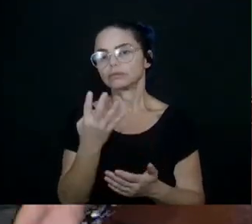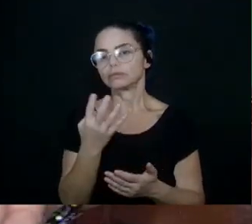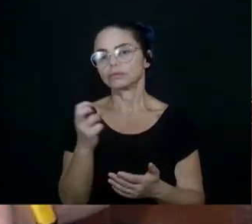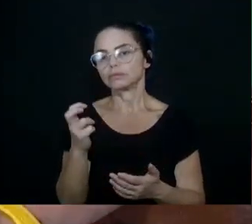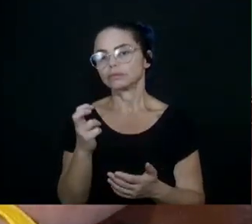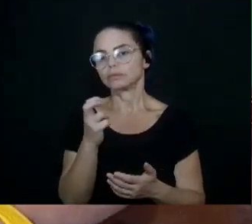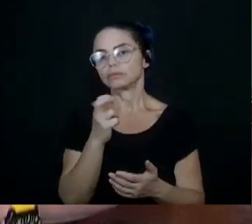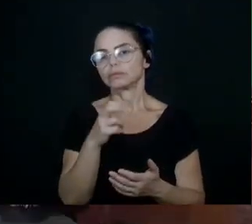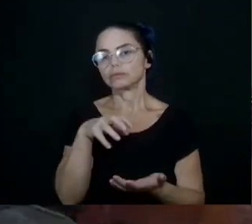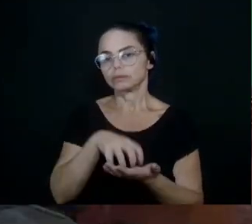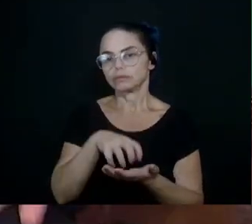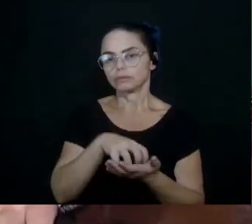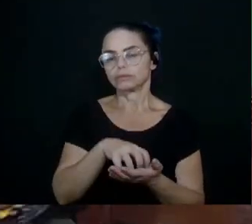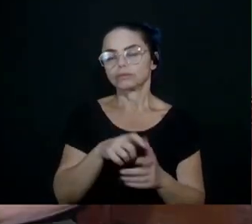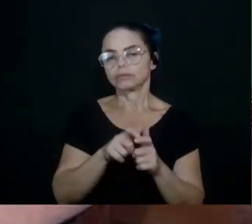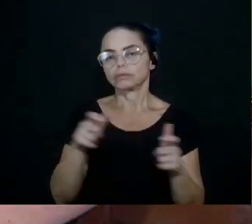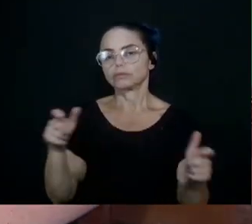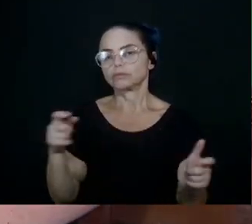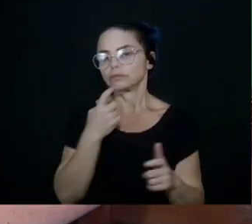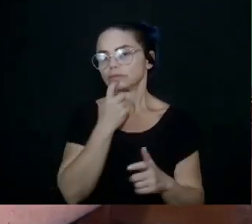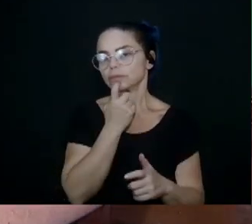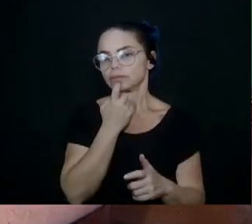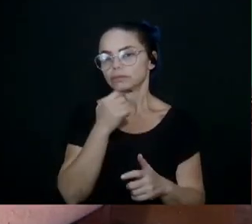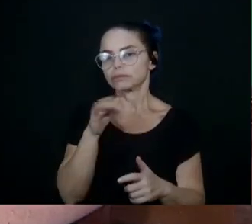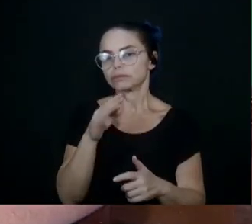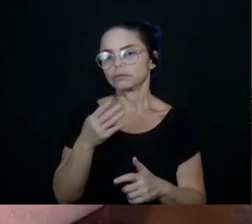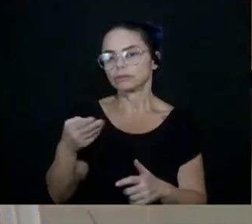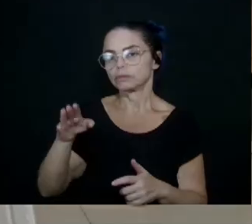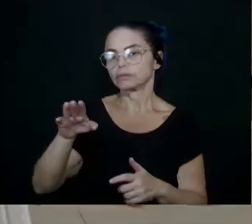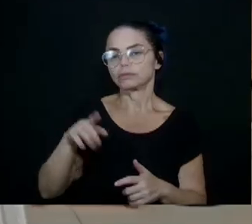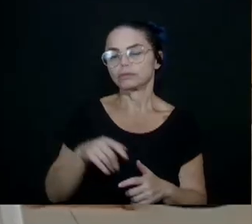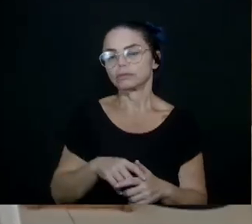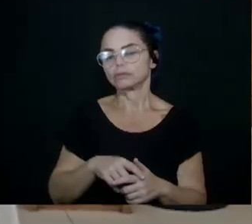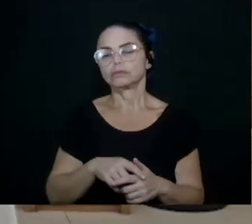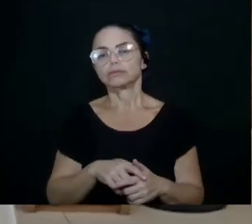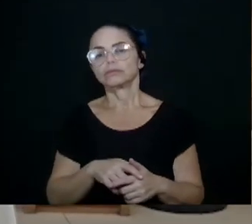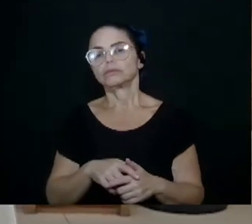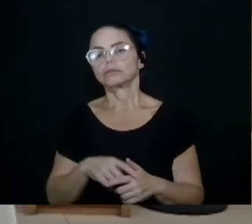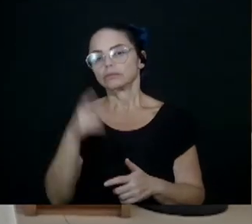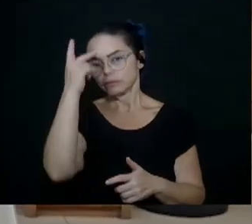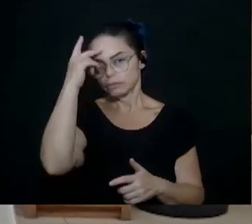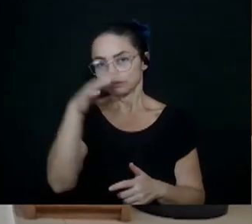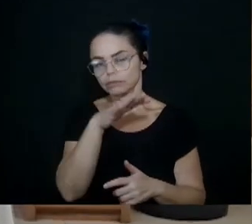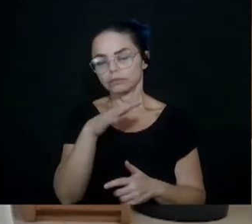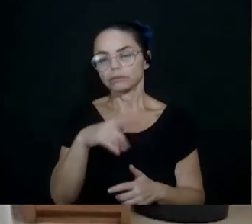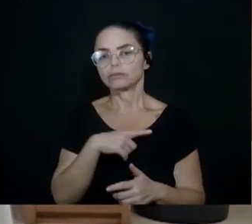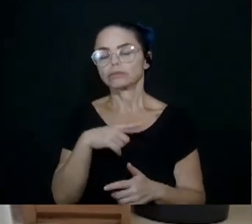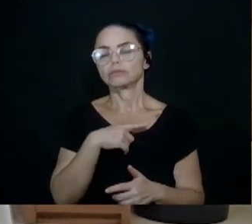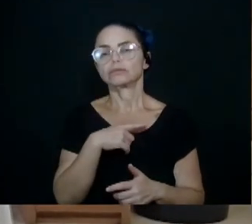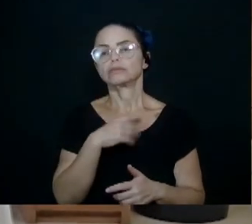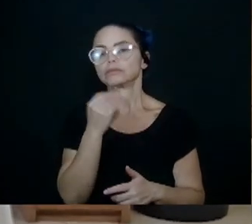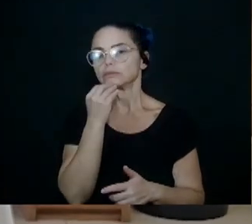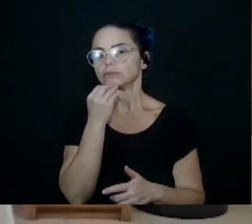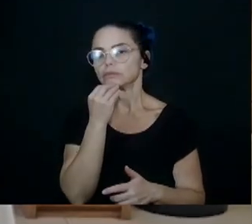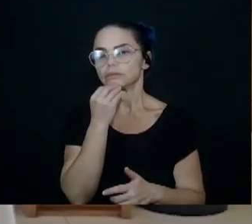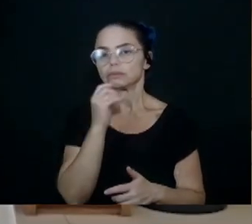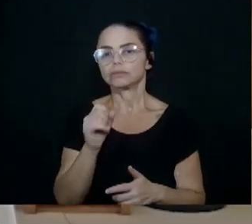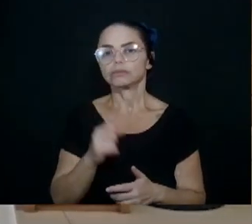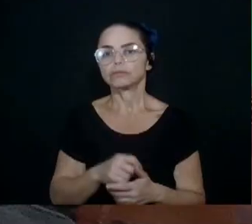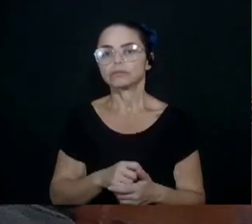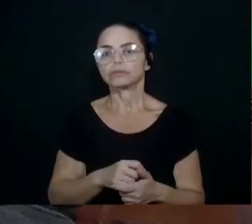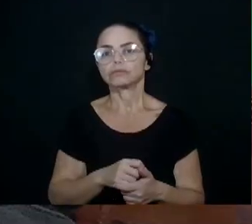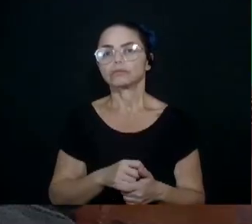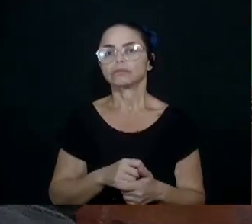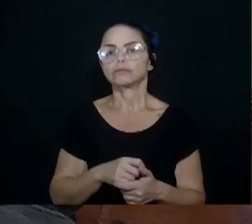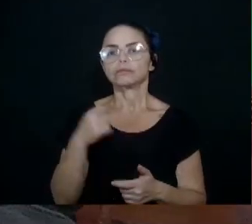pelo tamanho de Campinas, mais de 1 milhão de pessoas. E aqui nós temos uma oportunidade que é fazer esse